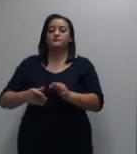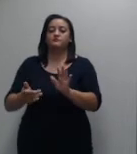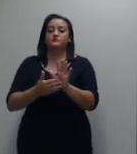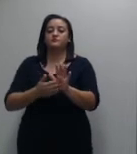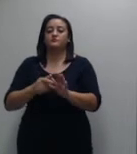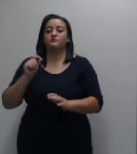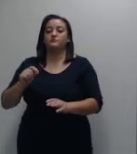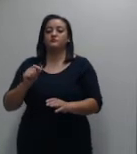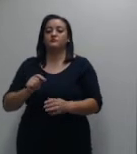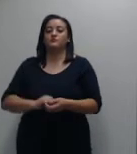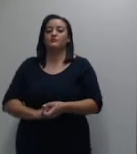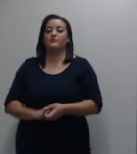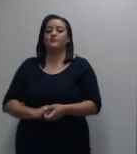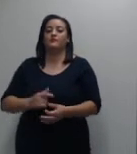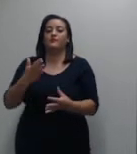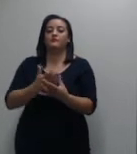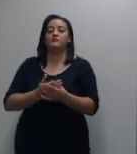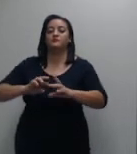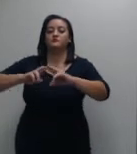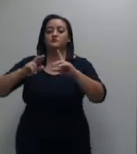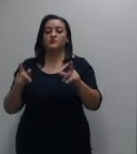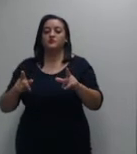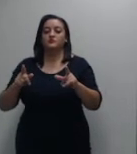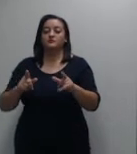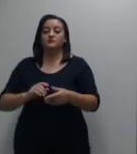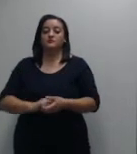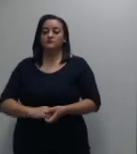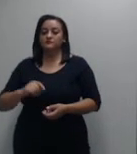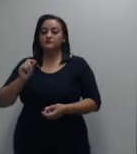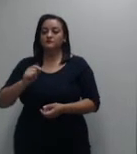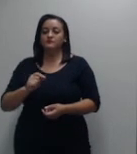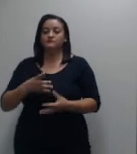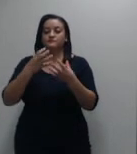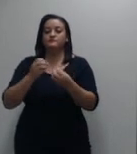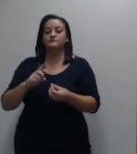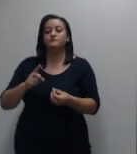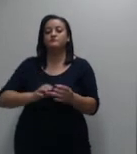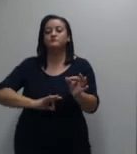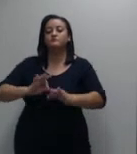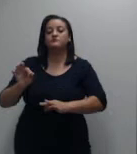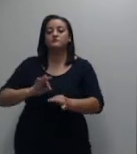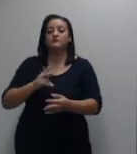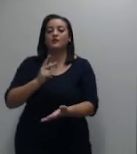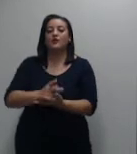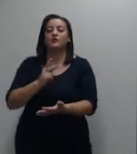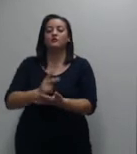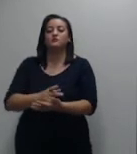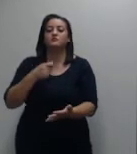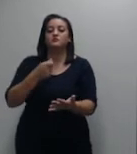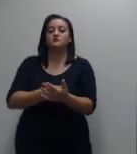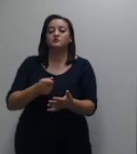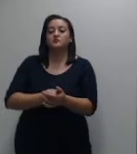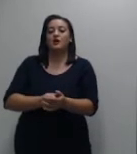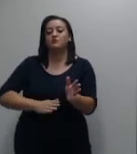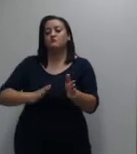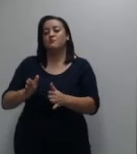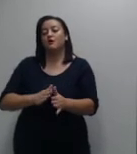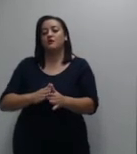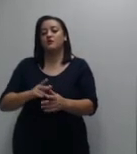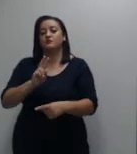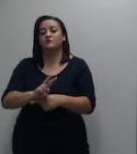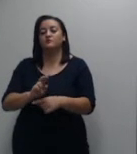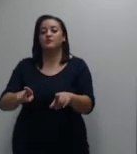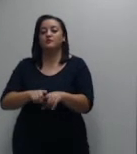pelos embargos de divergência e possibilitou o regular andamento da execução provisória os